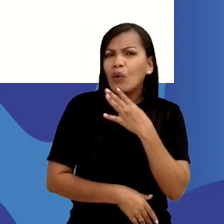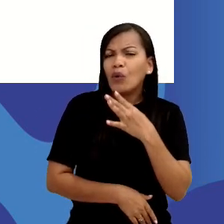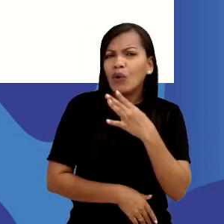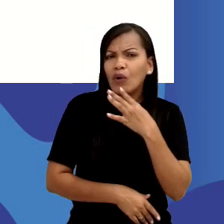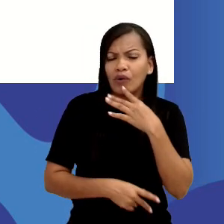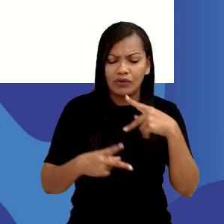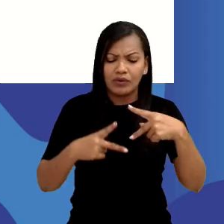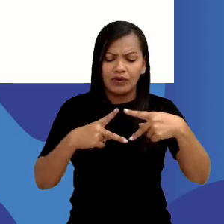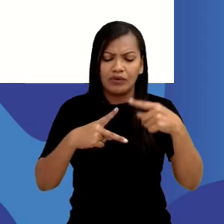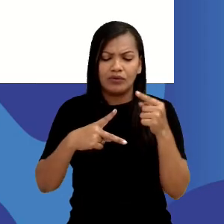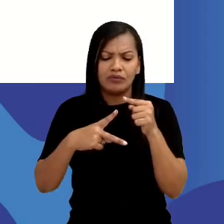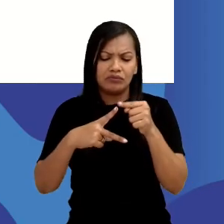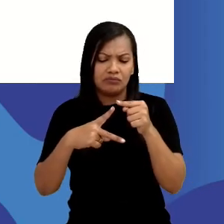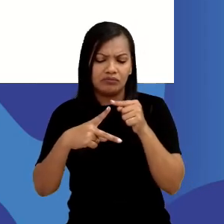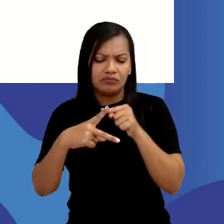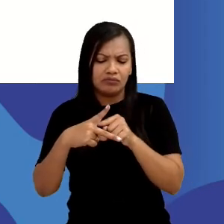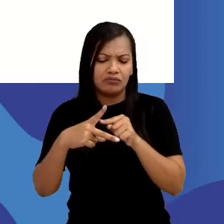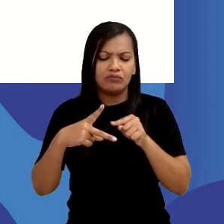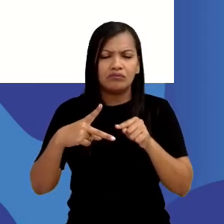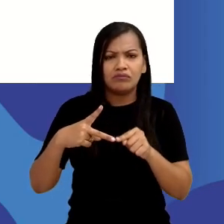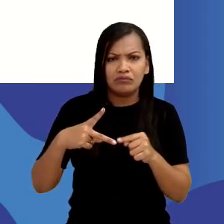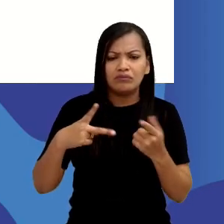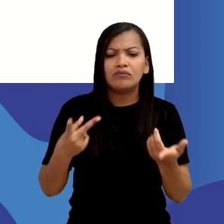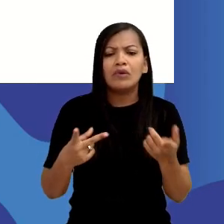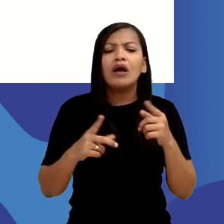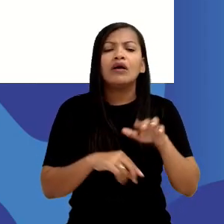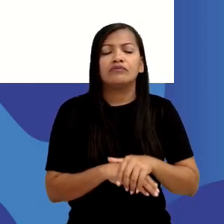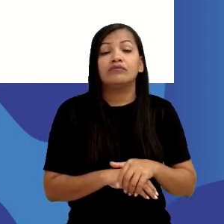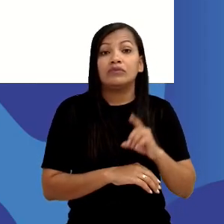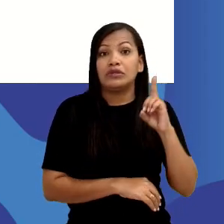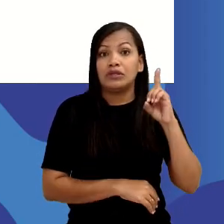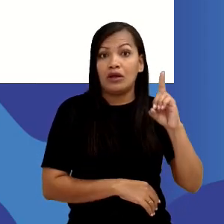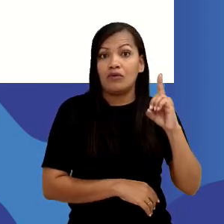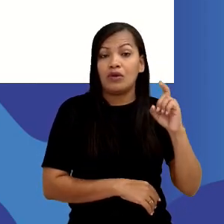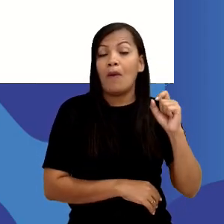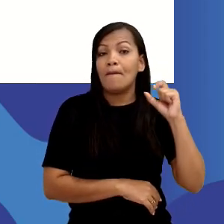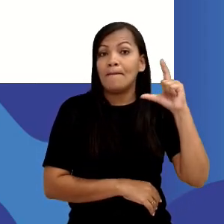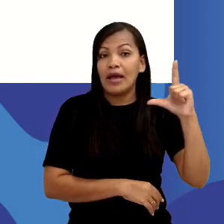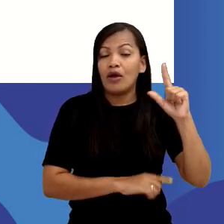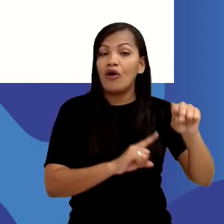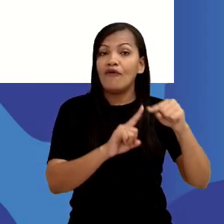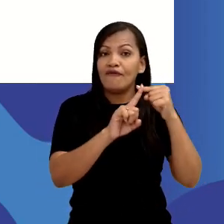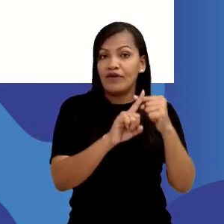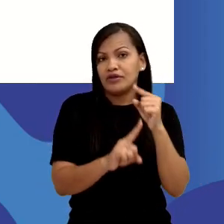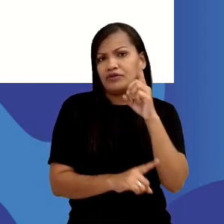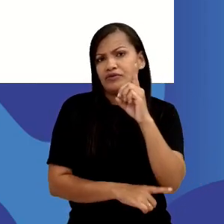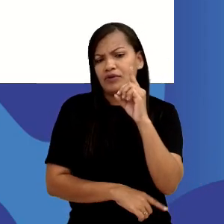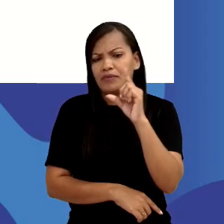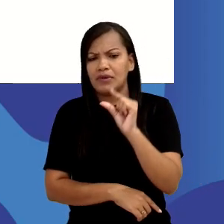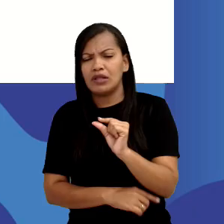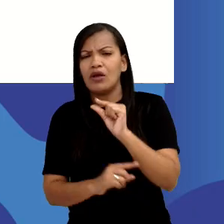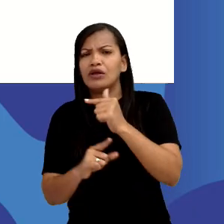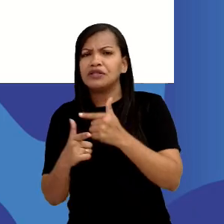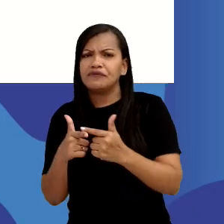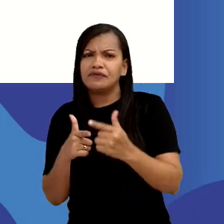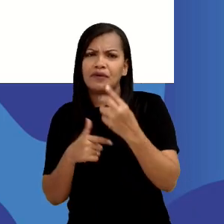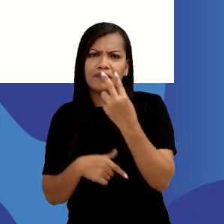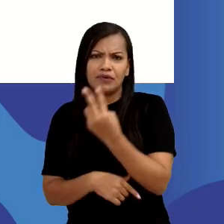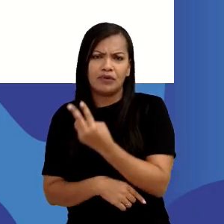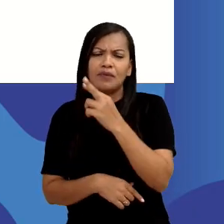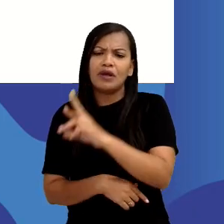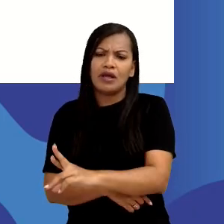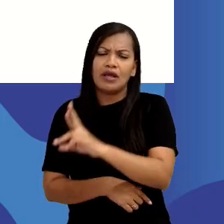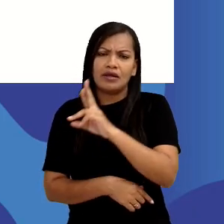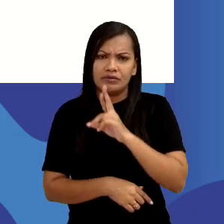diagonais, eu faço diagonal maior vezes a diagonal menor, isso tudo dividido por 2. Isso aí vai me dar